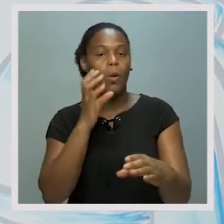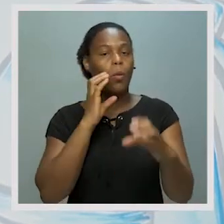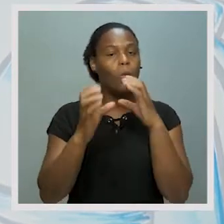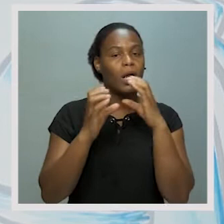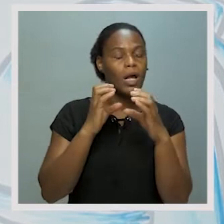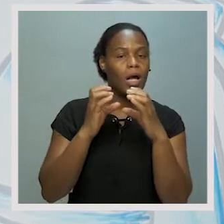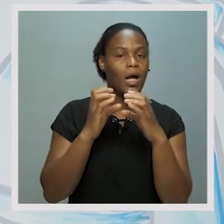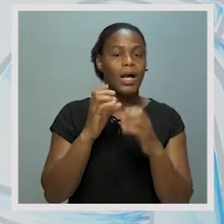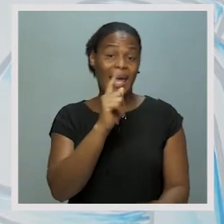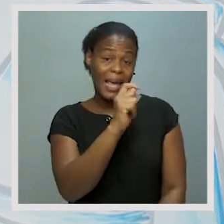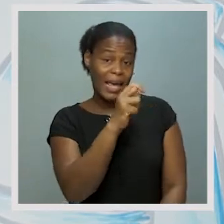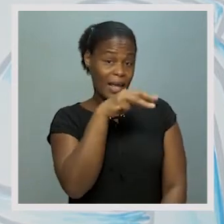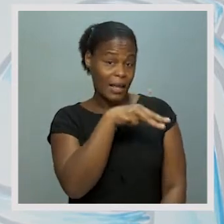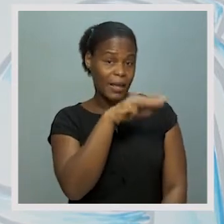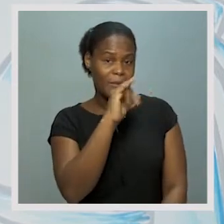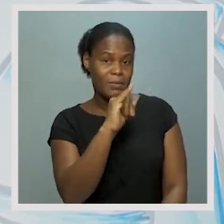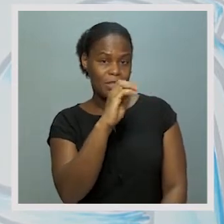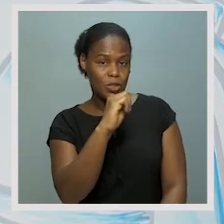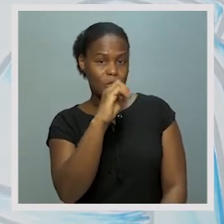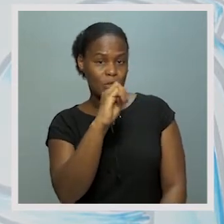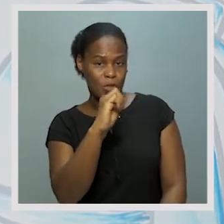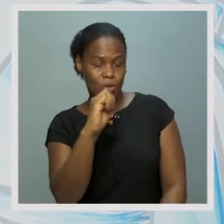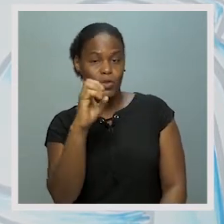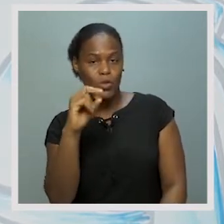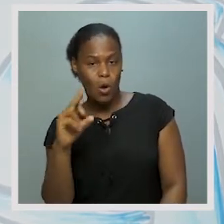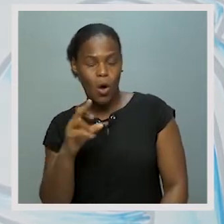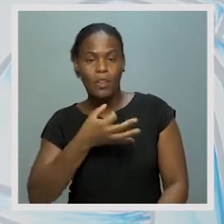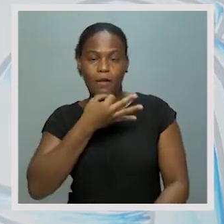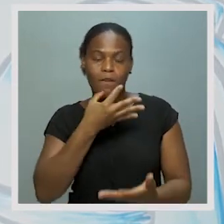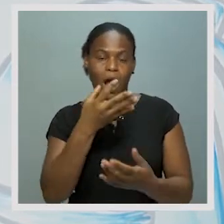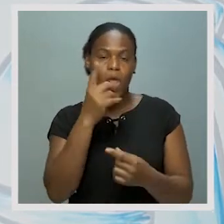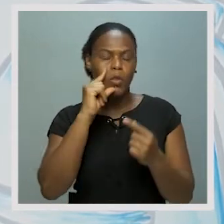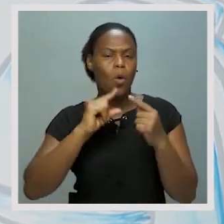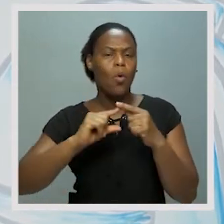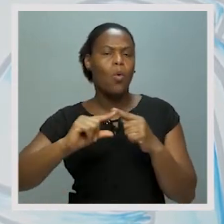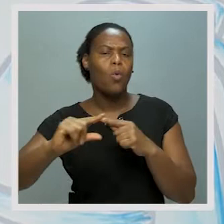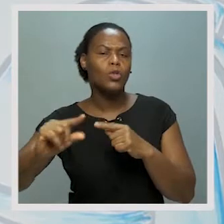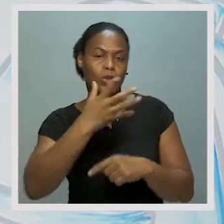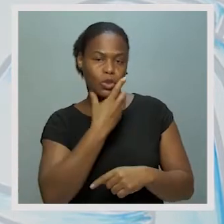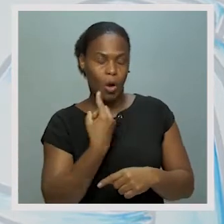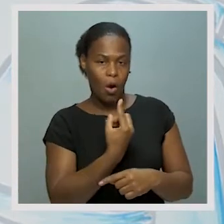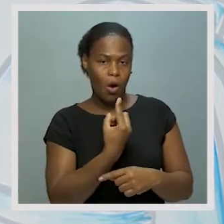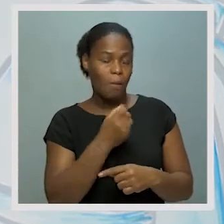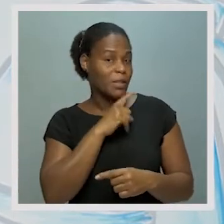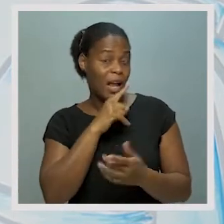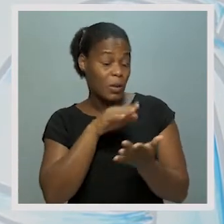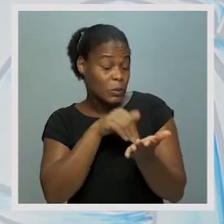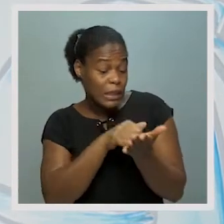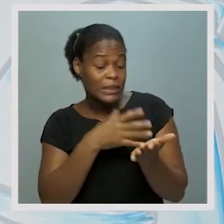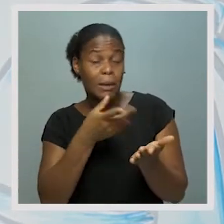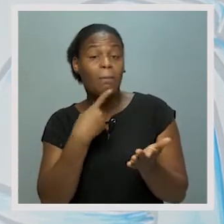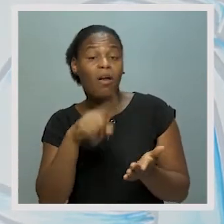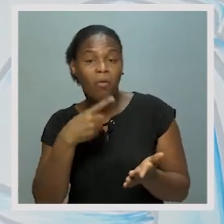numa comunicação à distância e unilateral, onde ele não tem a chance de repetir, corrigir